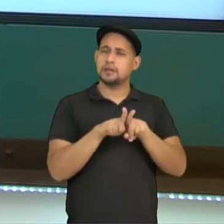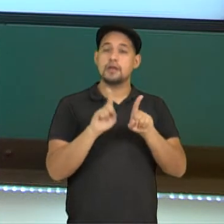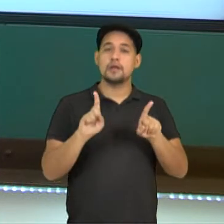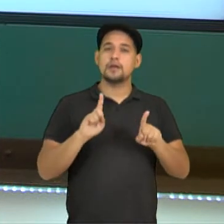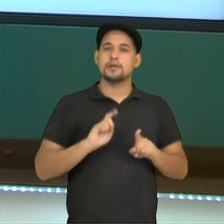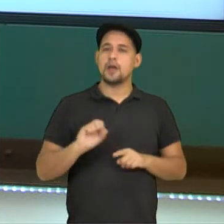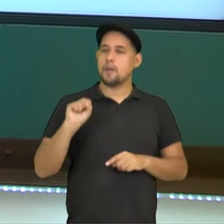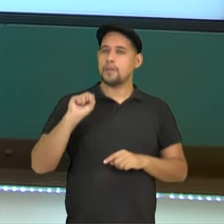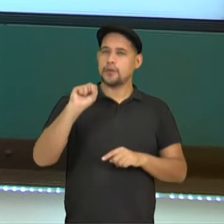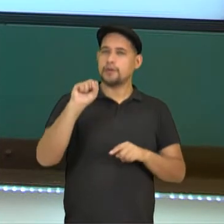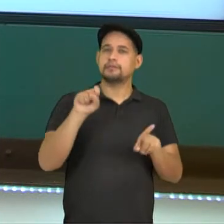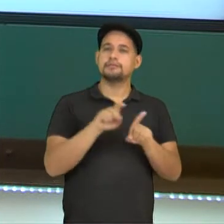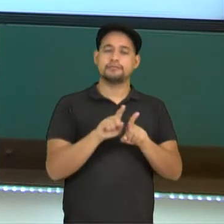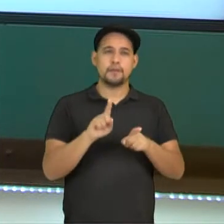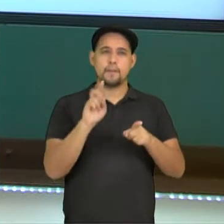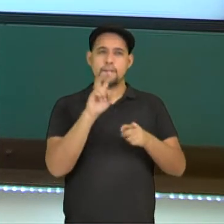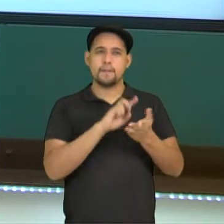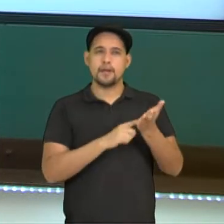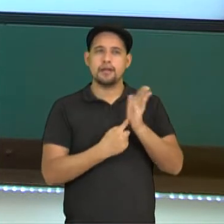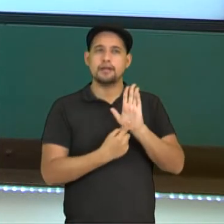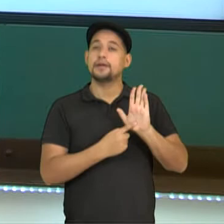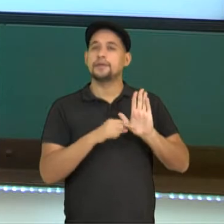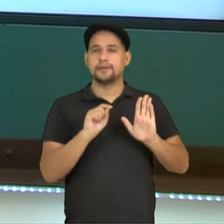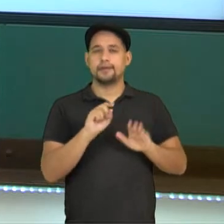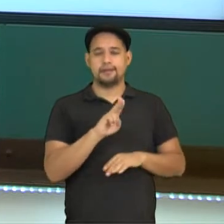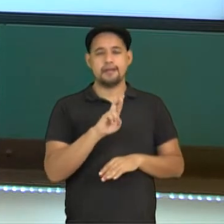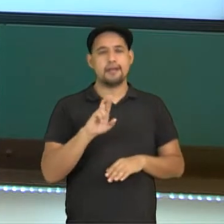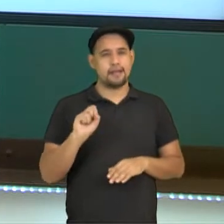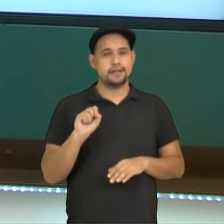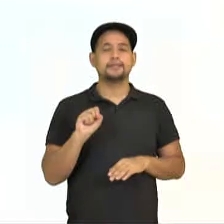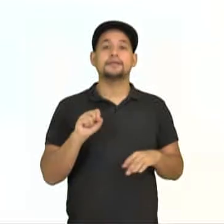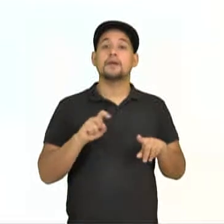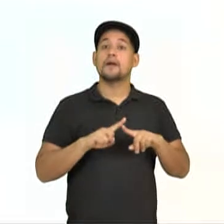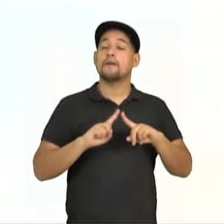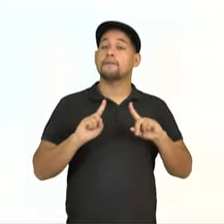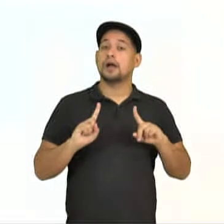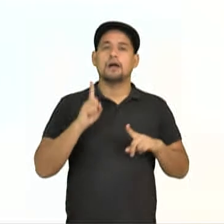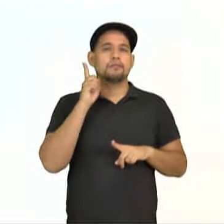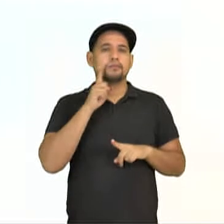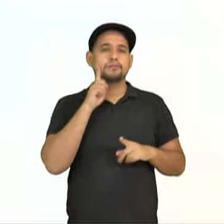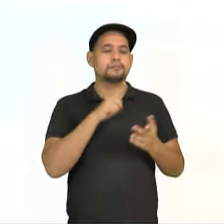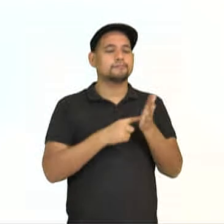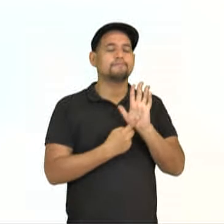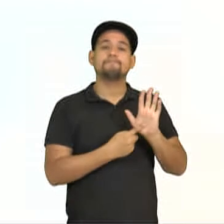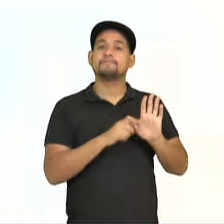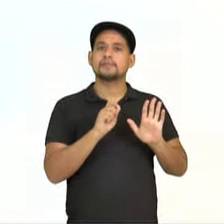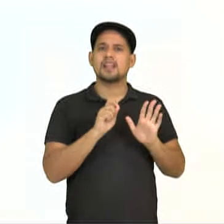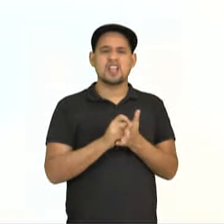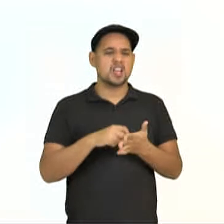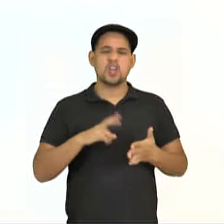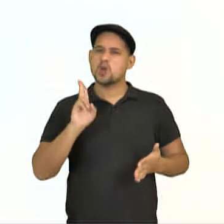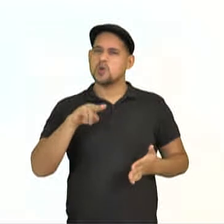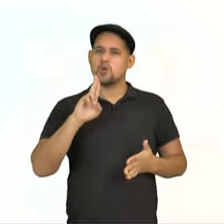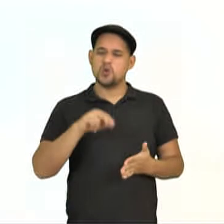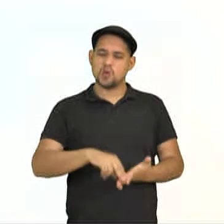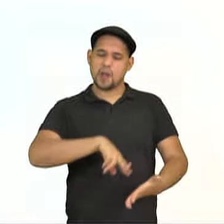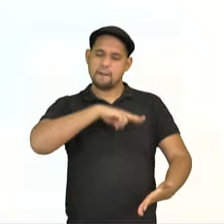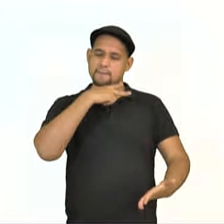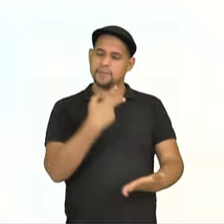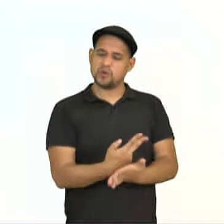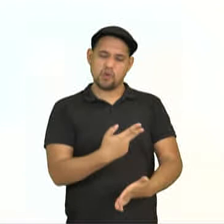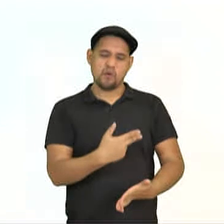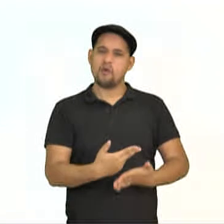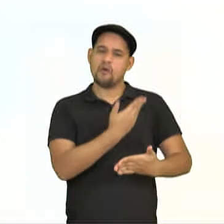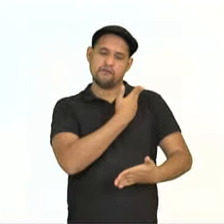dos vilões os símbolos da União Soviética. Então os Estados Unidos são representados como invencíveis, o seu governo e as